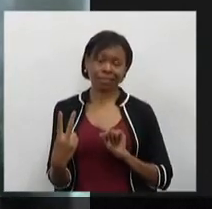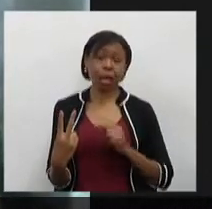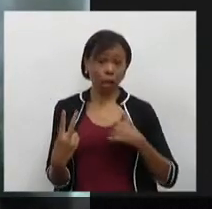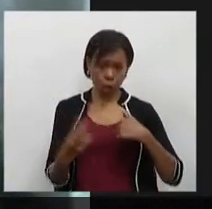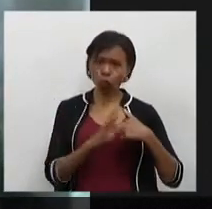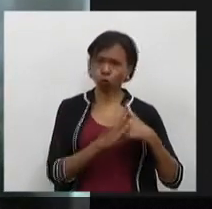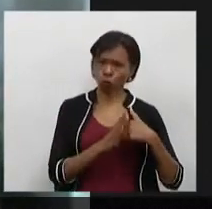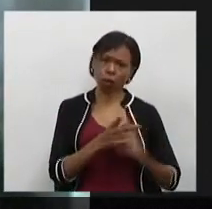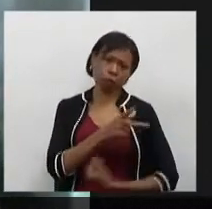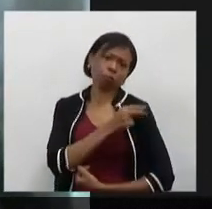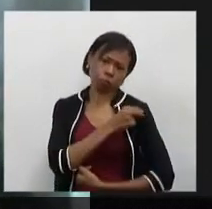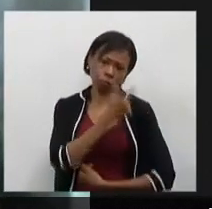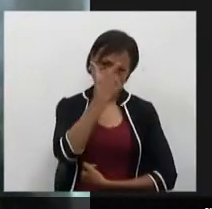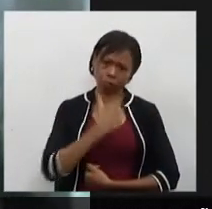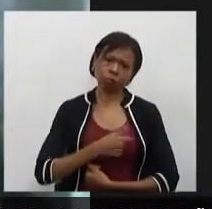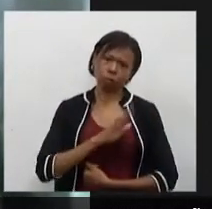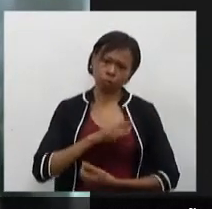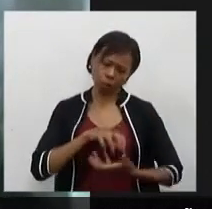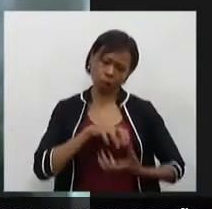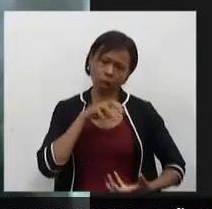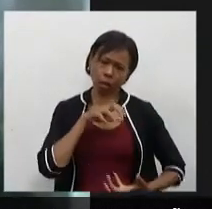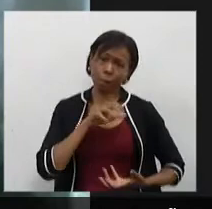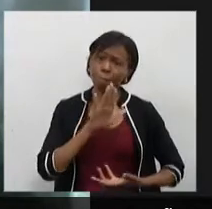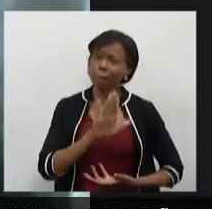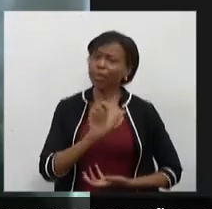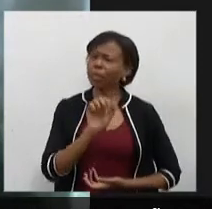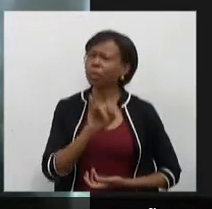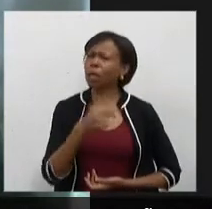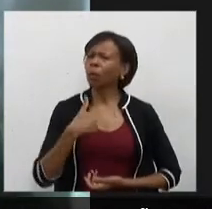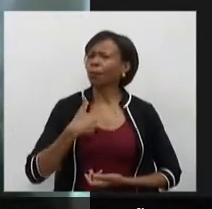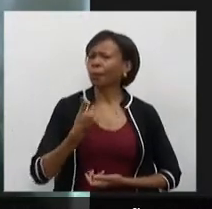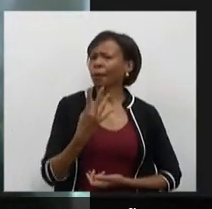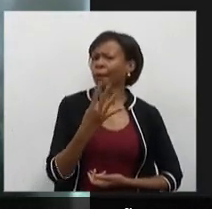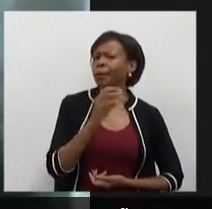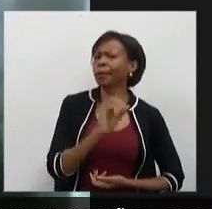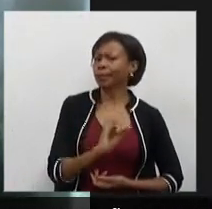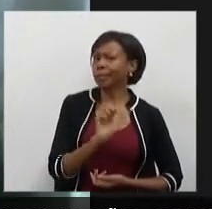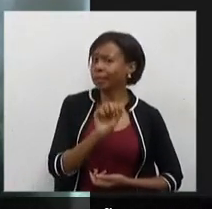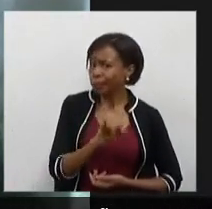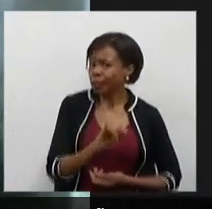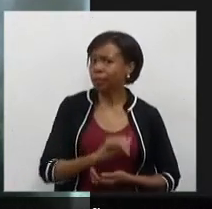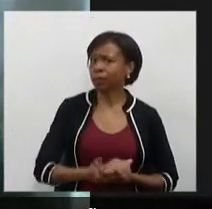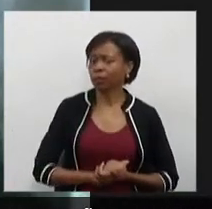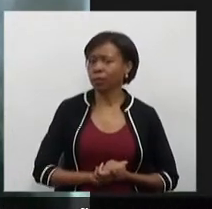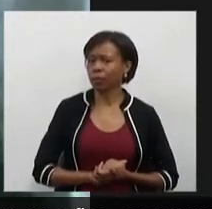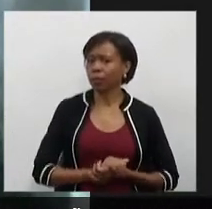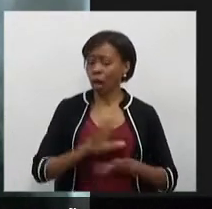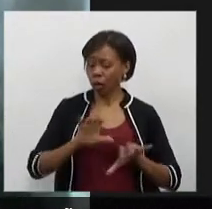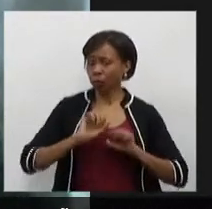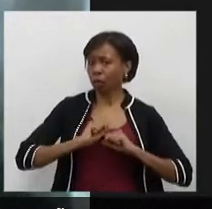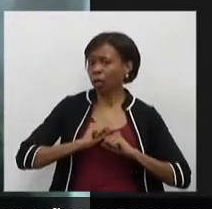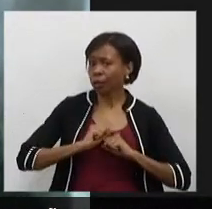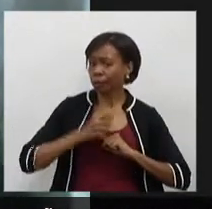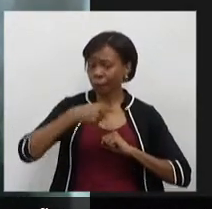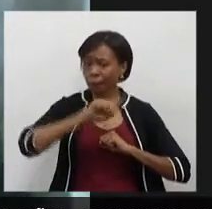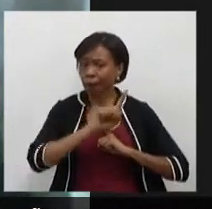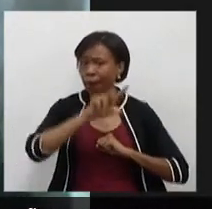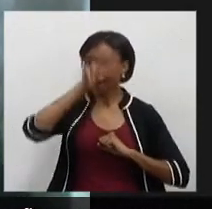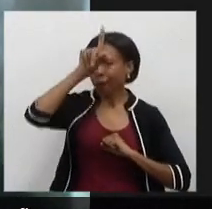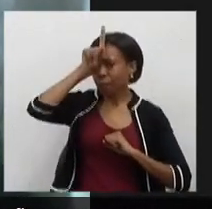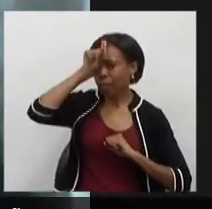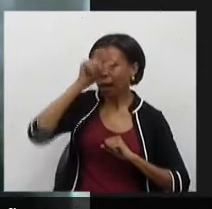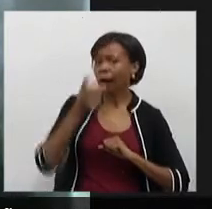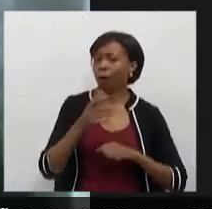se eu tivesse 40 anos, eu pegasse a Covid, eu fosse para o hospital e lá ficasse, com quem